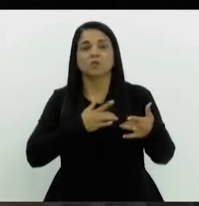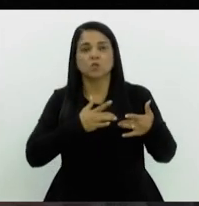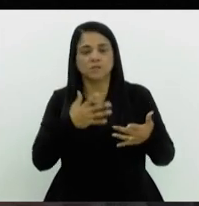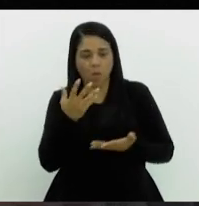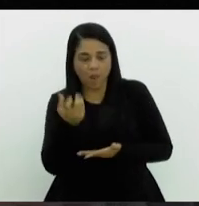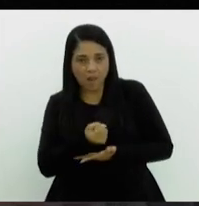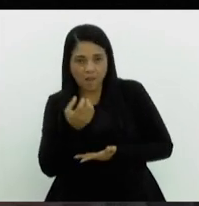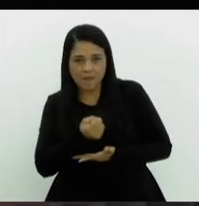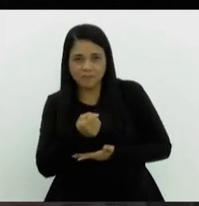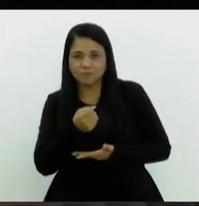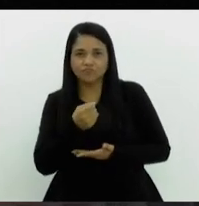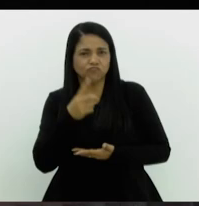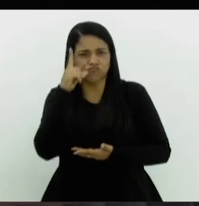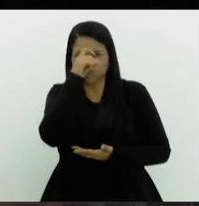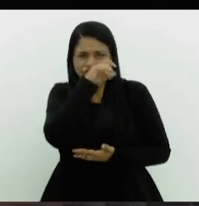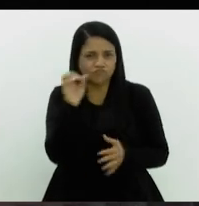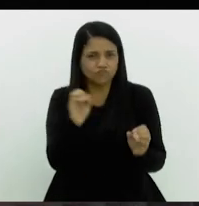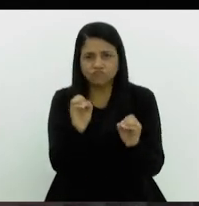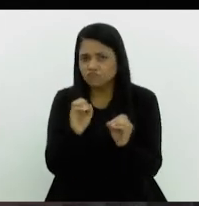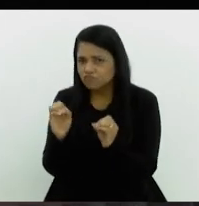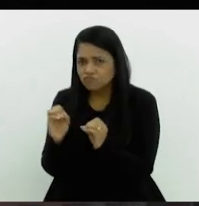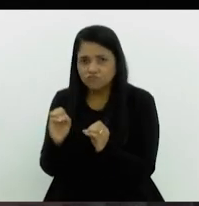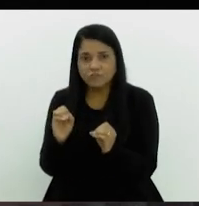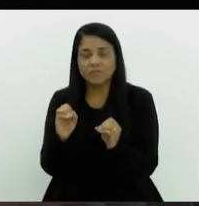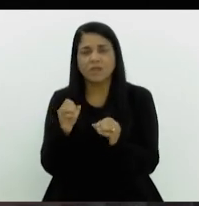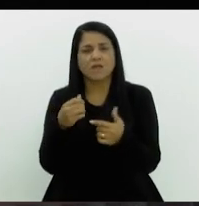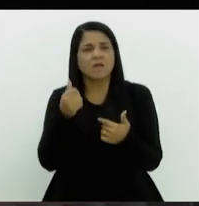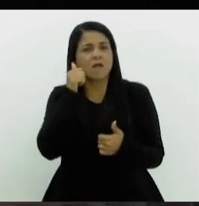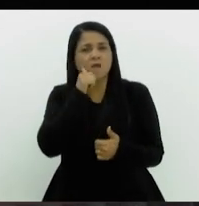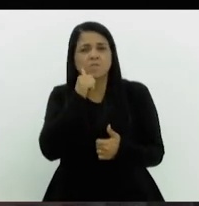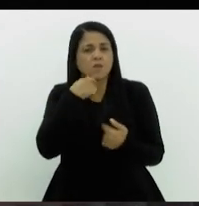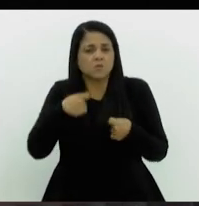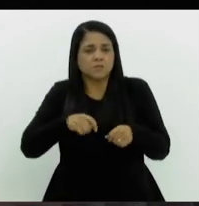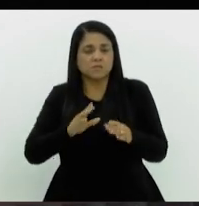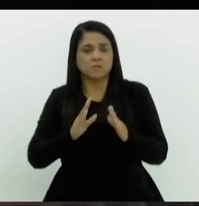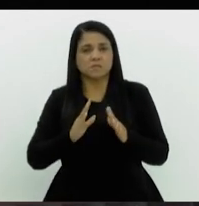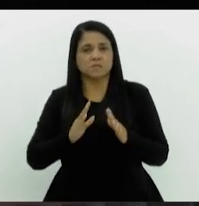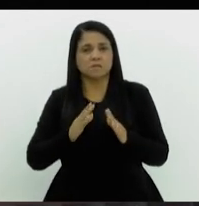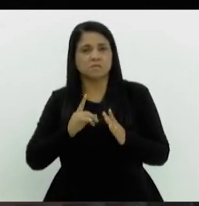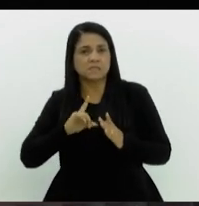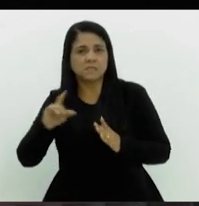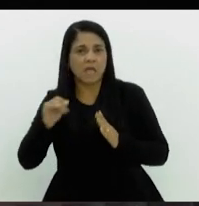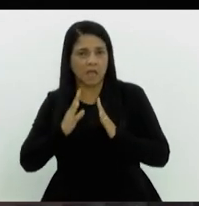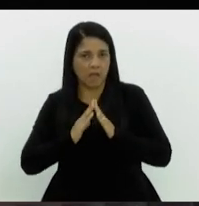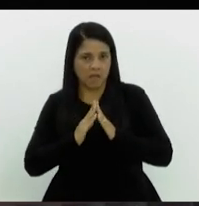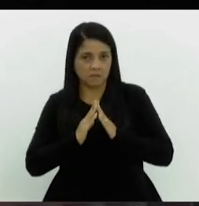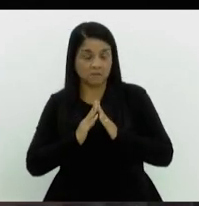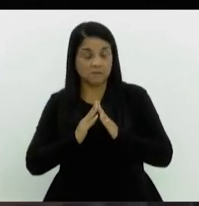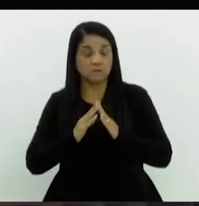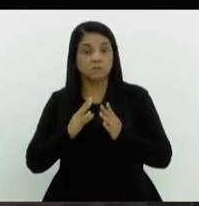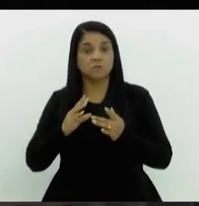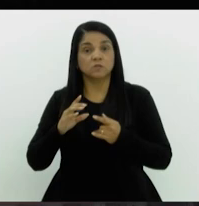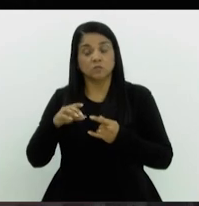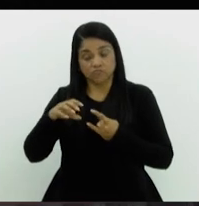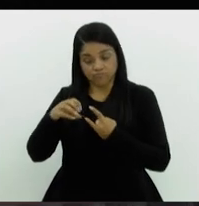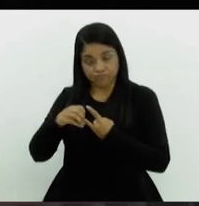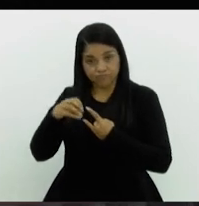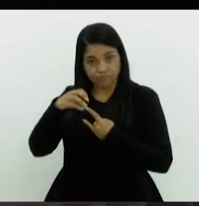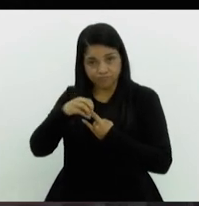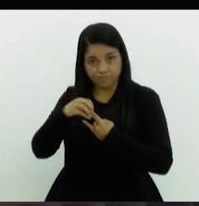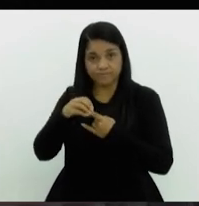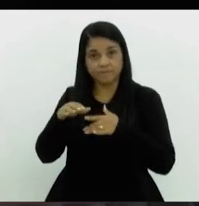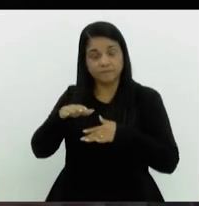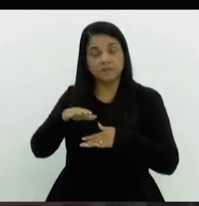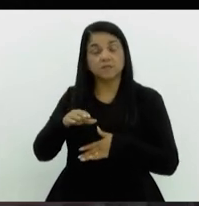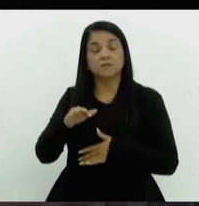não é nem um pouco complicada, né? A mulher não precisa nem sair de casa. Os sites da Fiocruz e do Instituto Fernandes